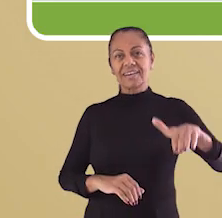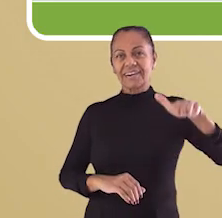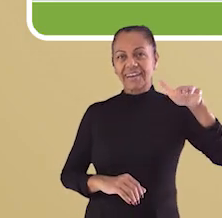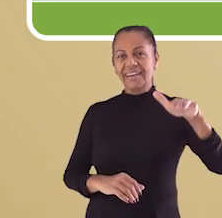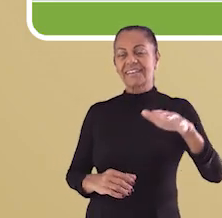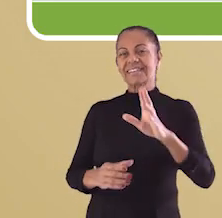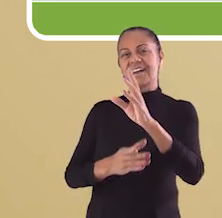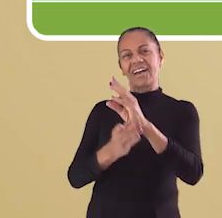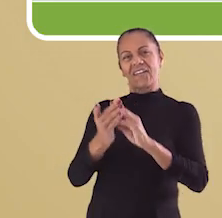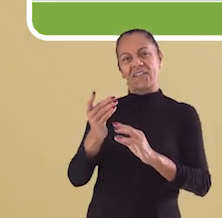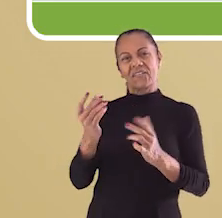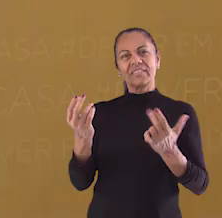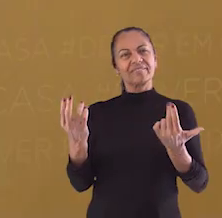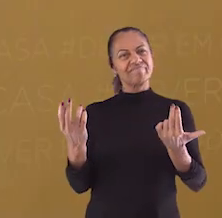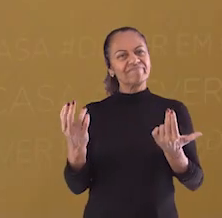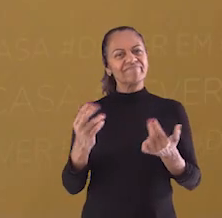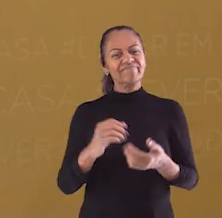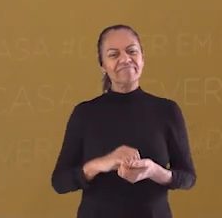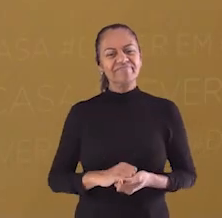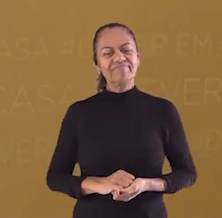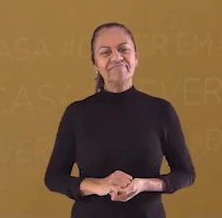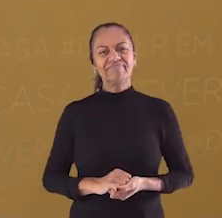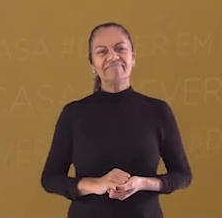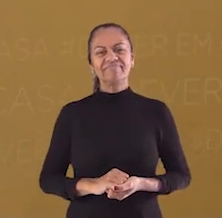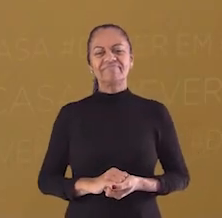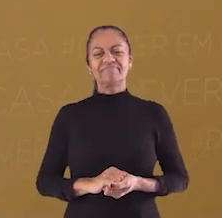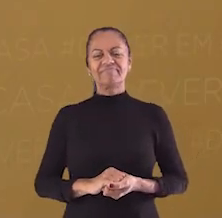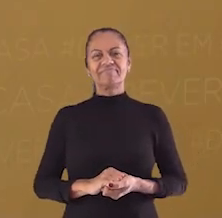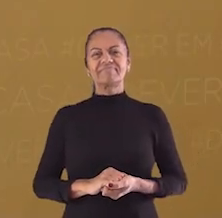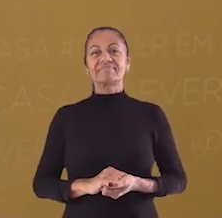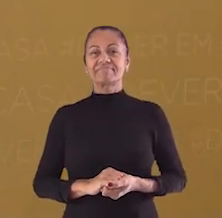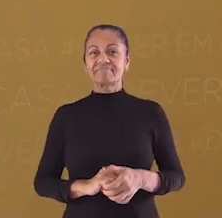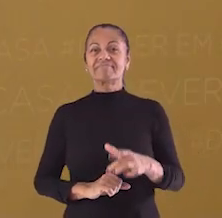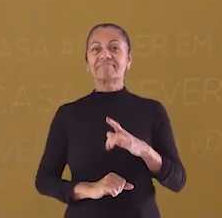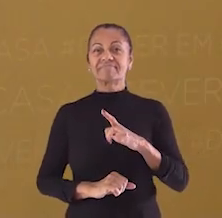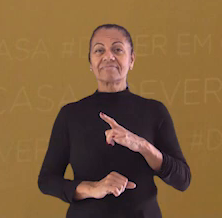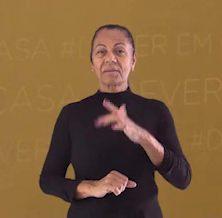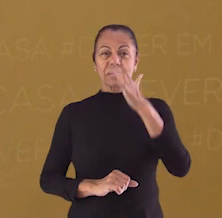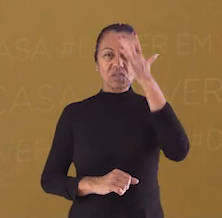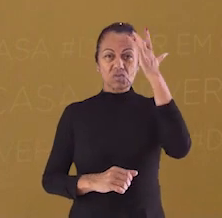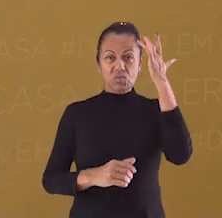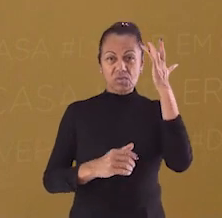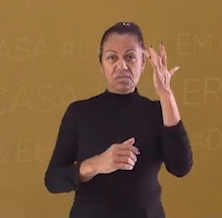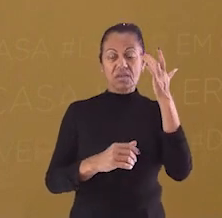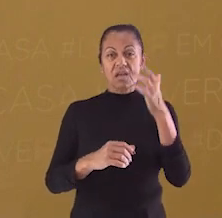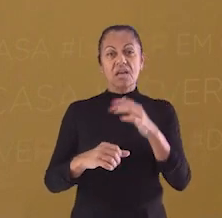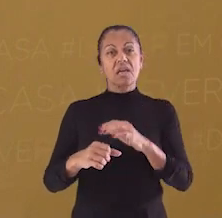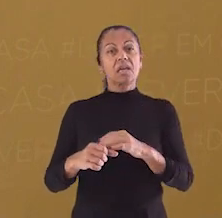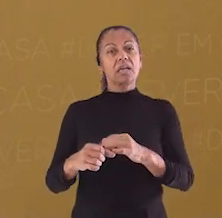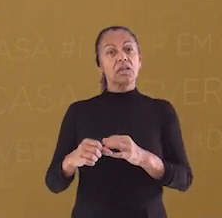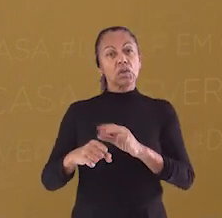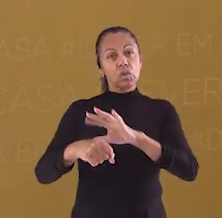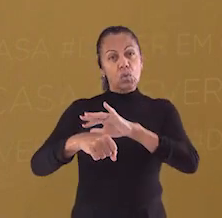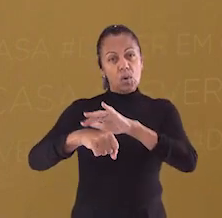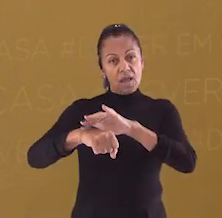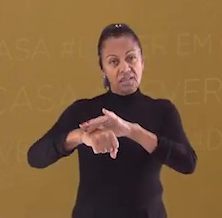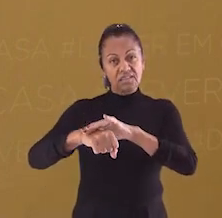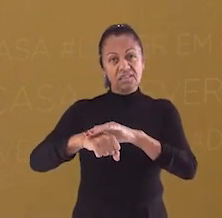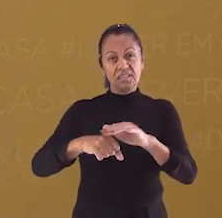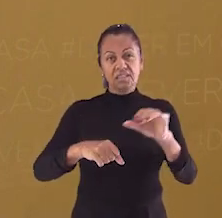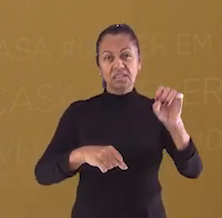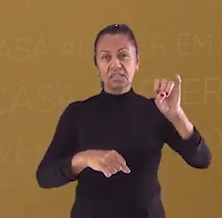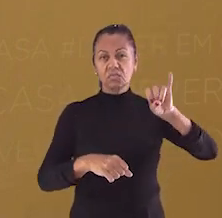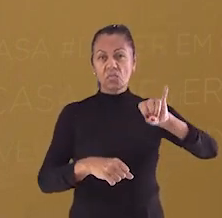cintura fininha. E é buscando atender a expectativas desse tipo que pessoas que sofrem de